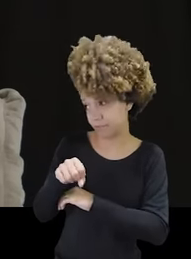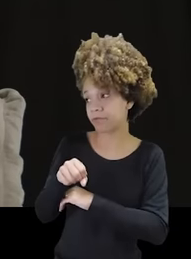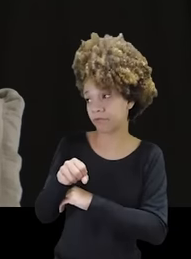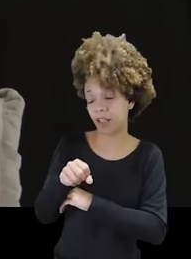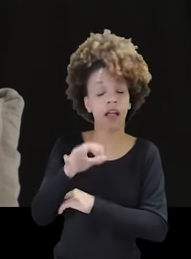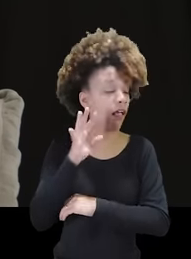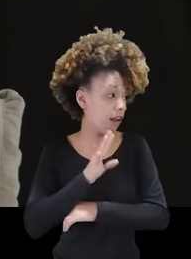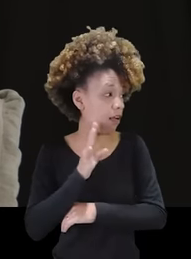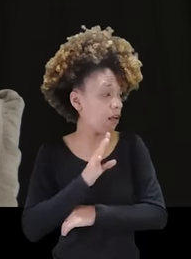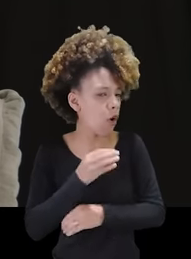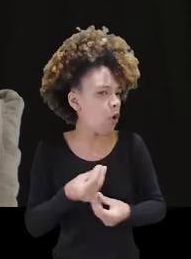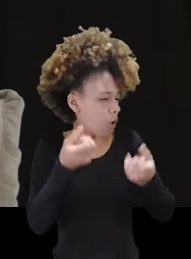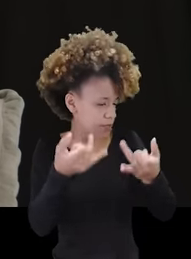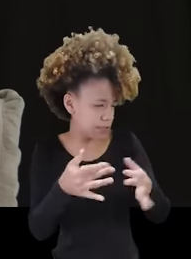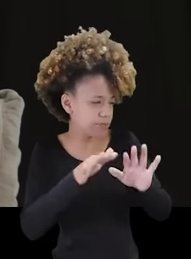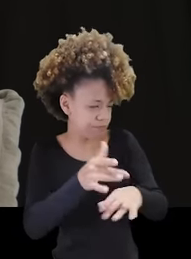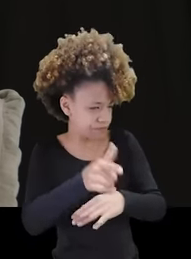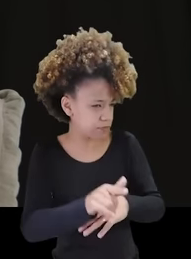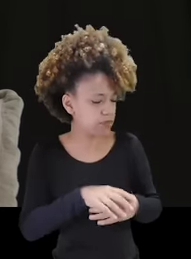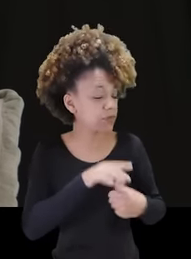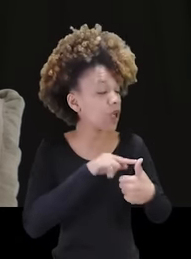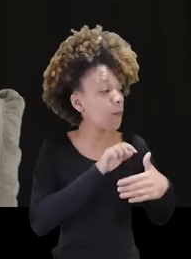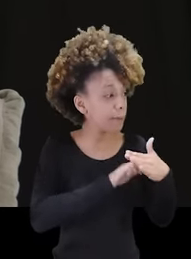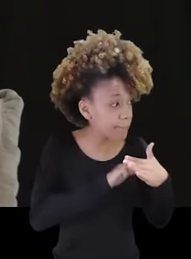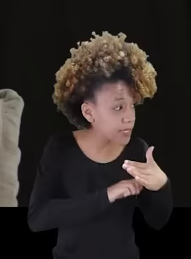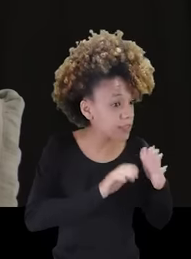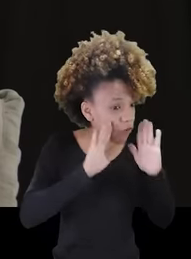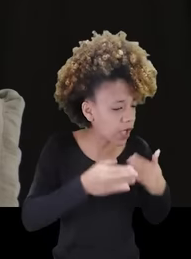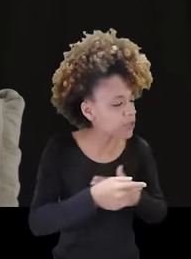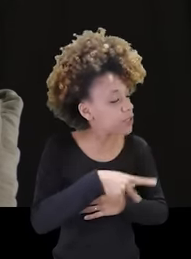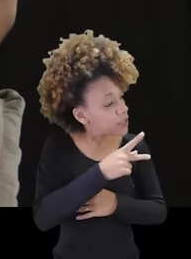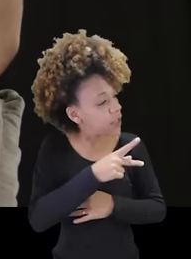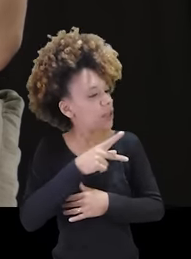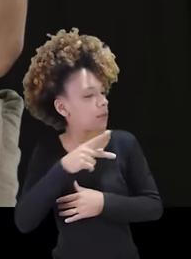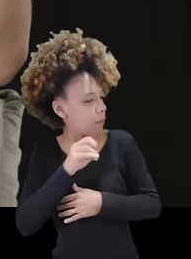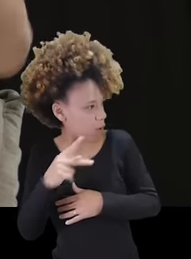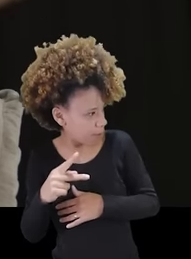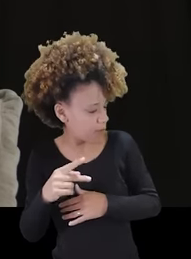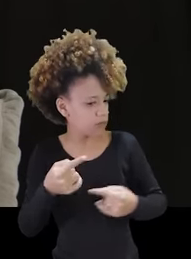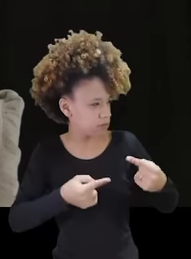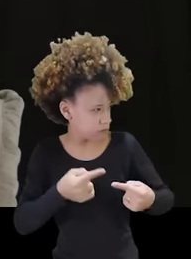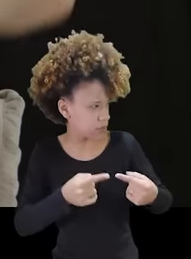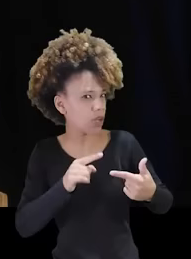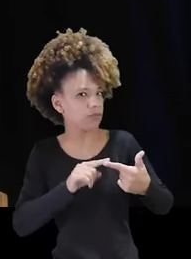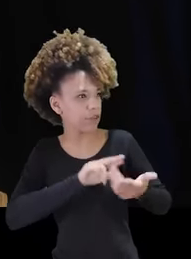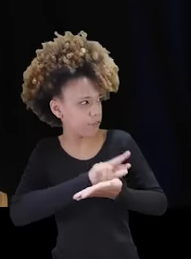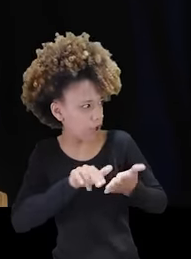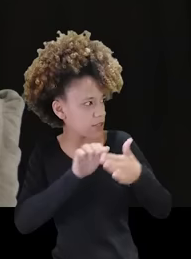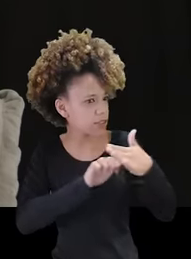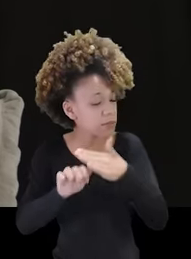E aí você me fala de novo como é que funciona aí você tem uma empresa de k-pop sei lá eu sou de uma empresa deve ter uma empresa concorrente outra empresa